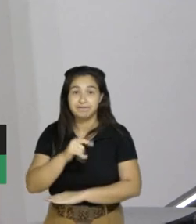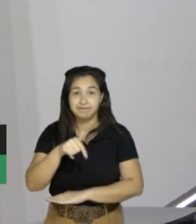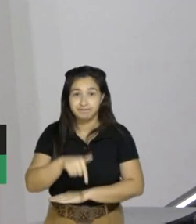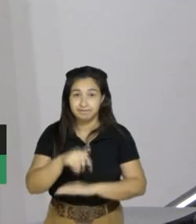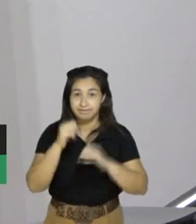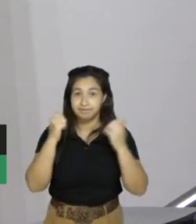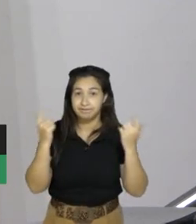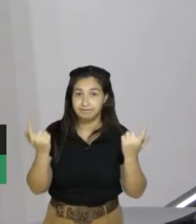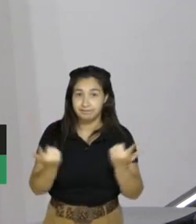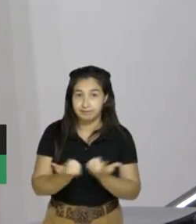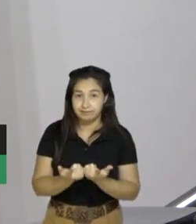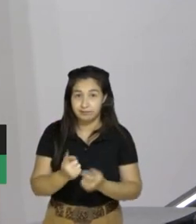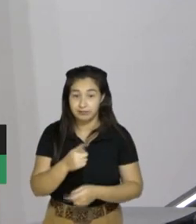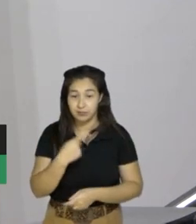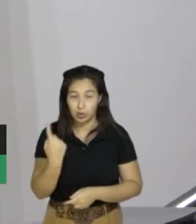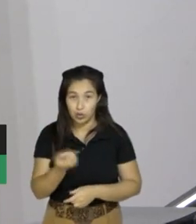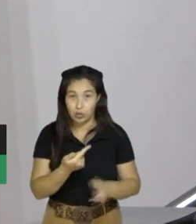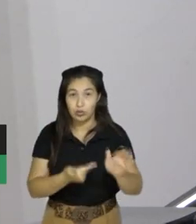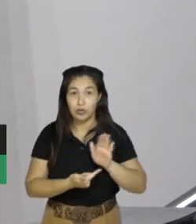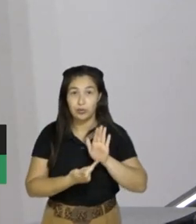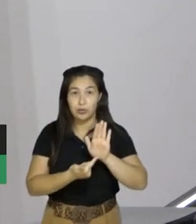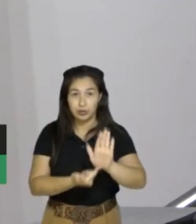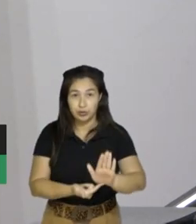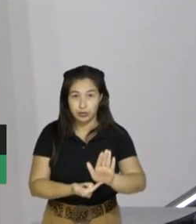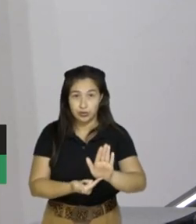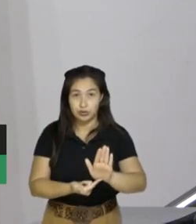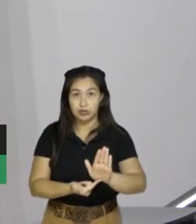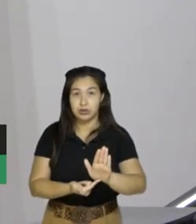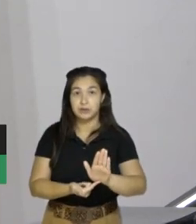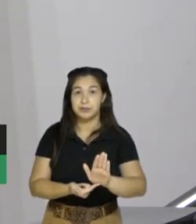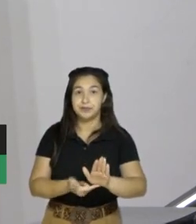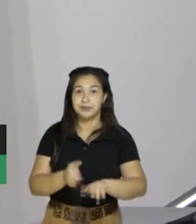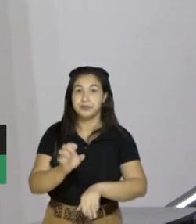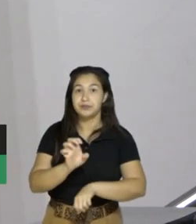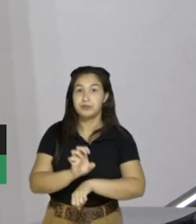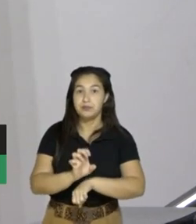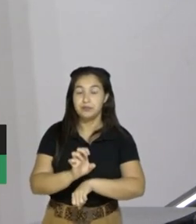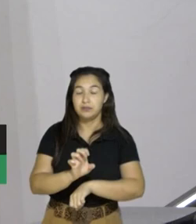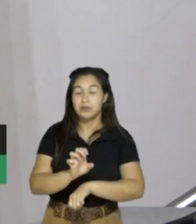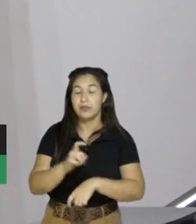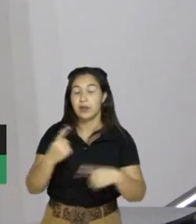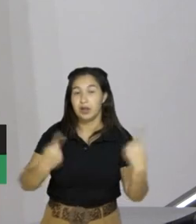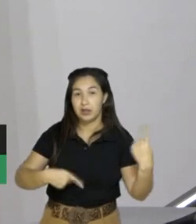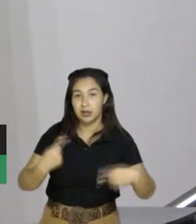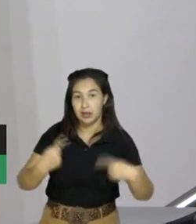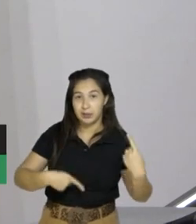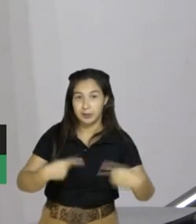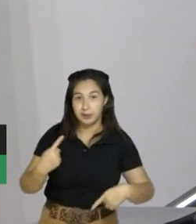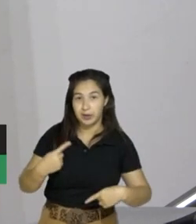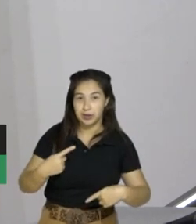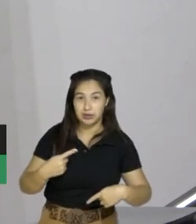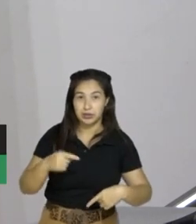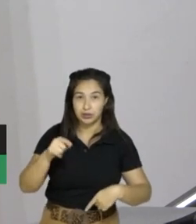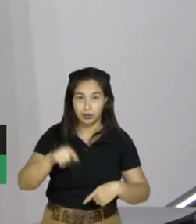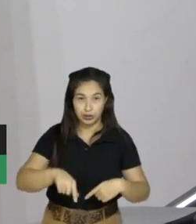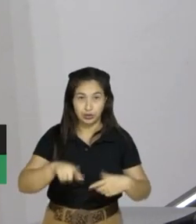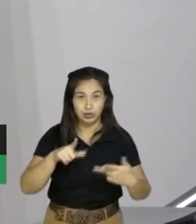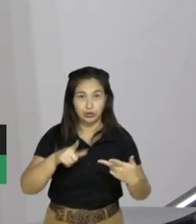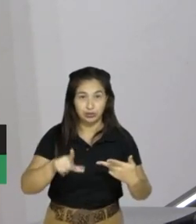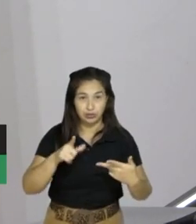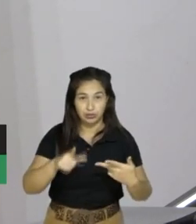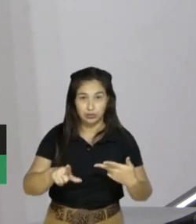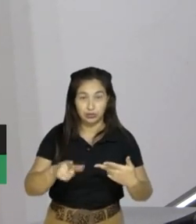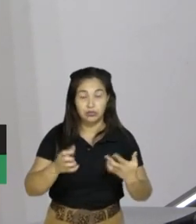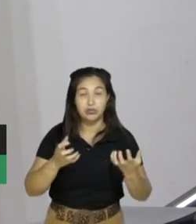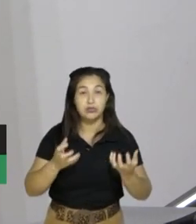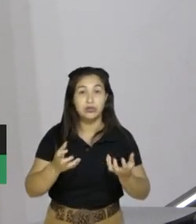nós reapresentamos esse para estar ao debate desta legislatura eu quero